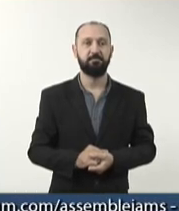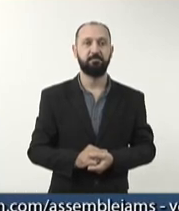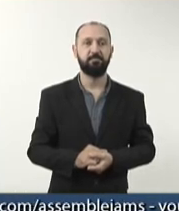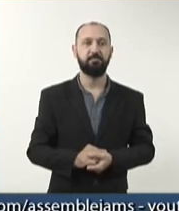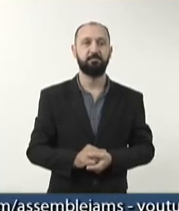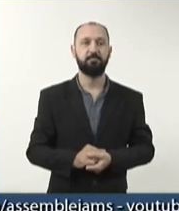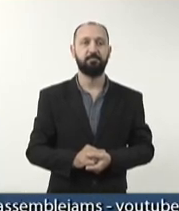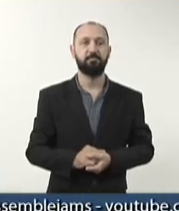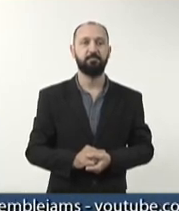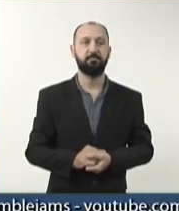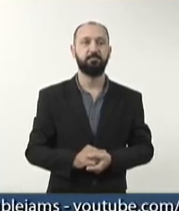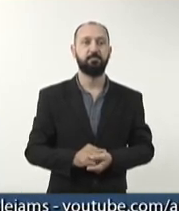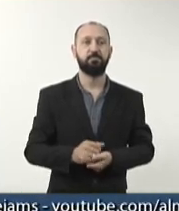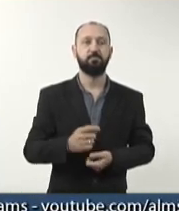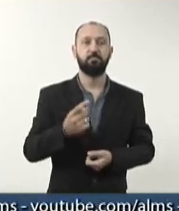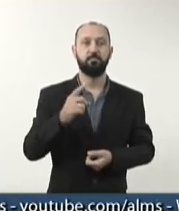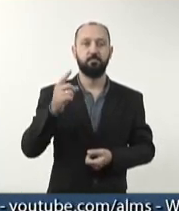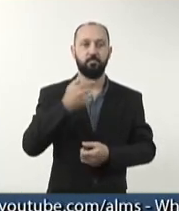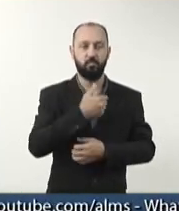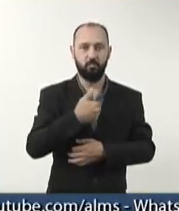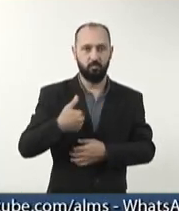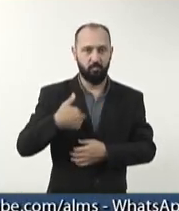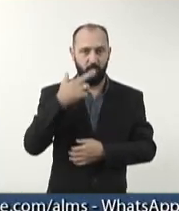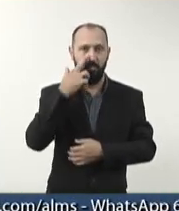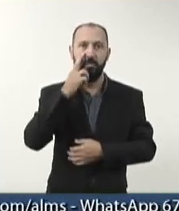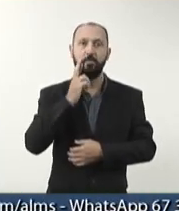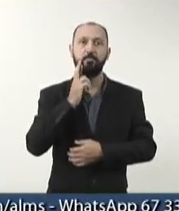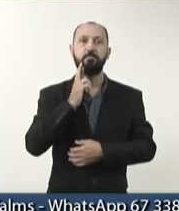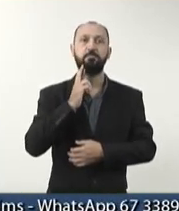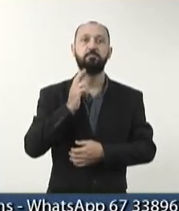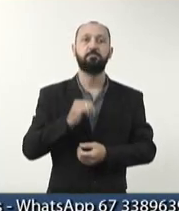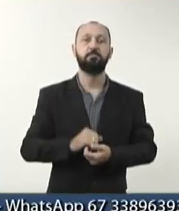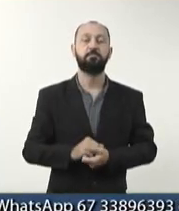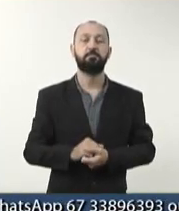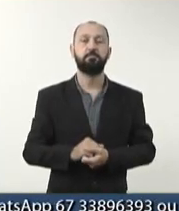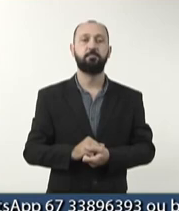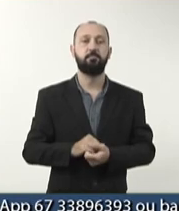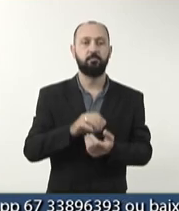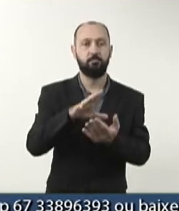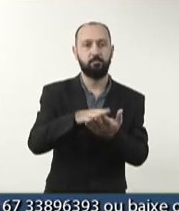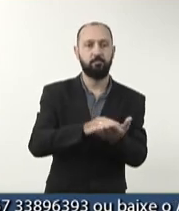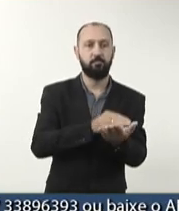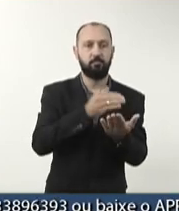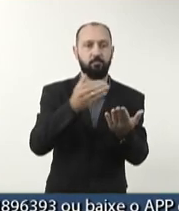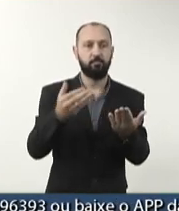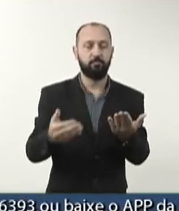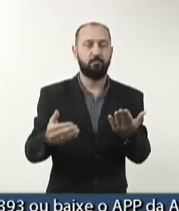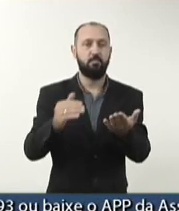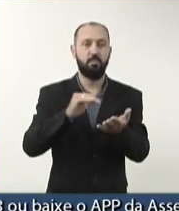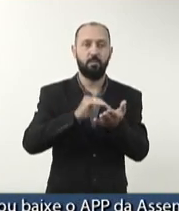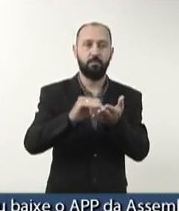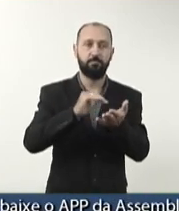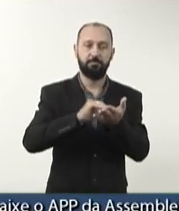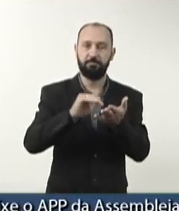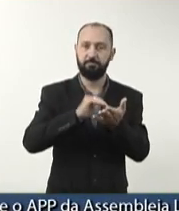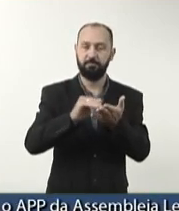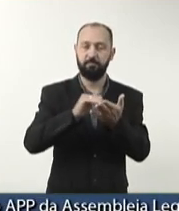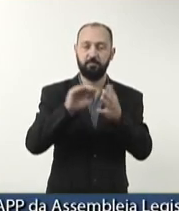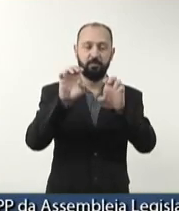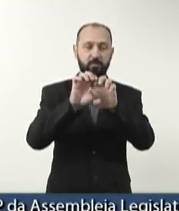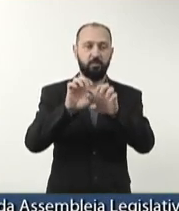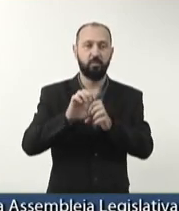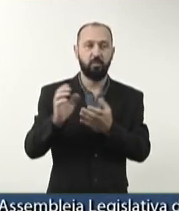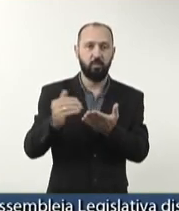Uma para o nosso governador, Eduardo Riedel, com cópia também ao senhor secretário de Estado de Infraestrutura